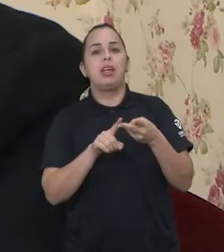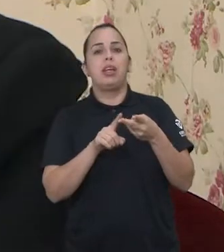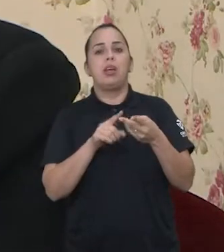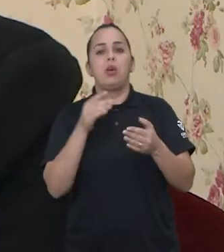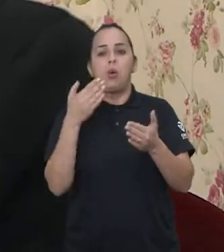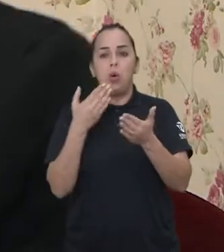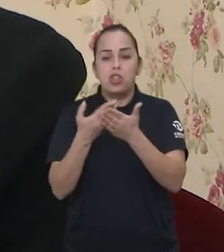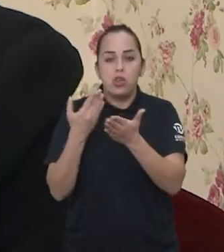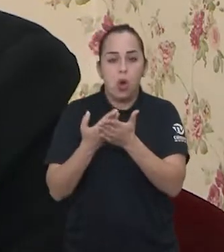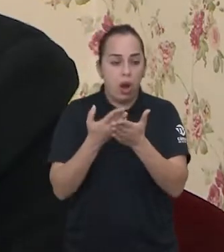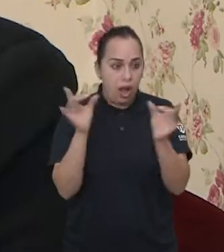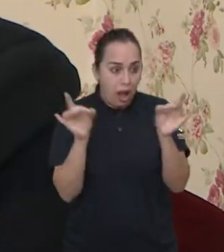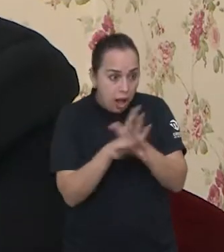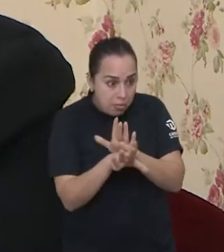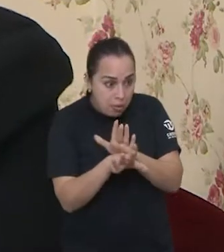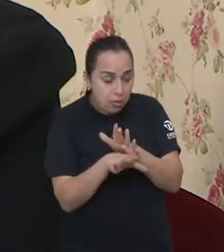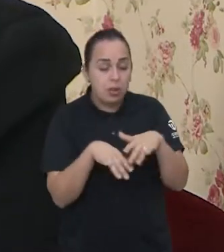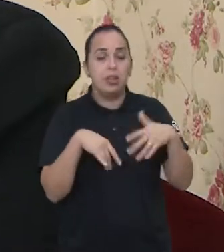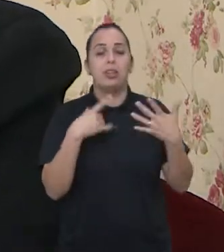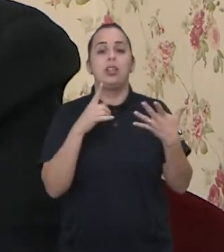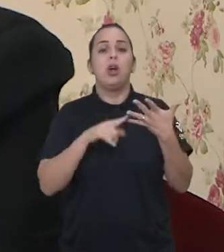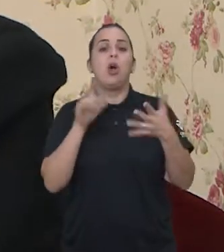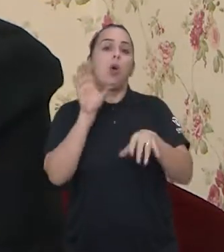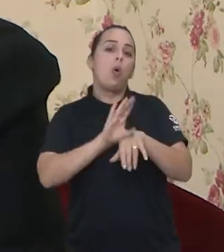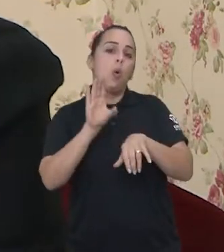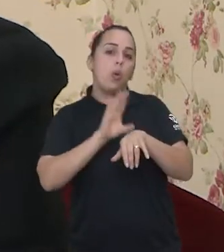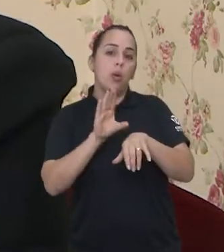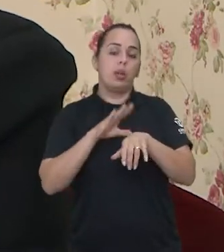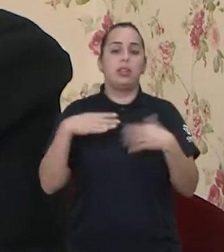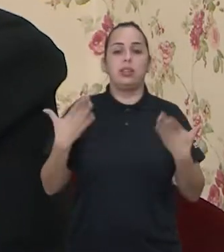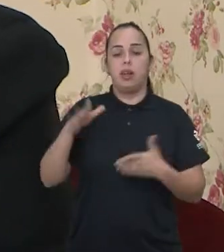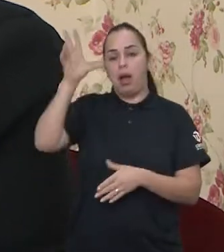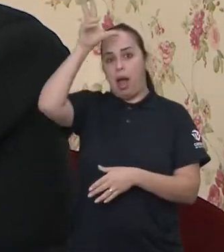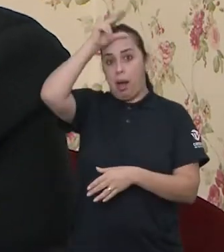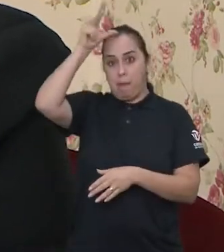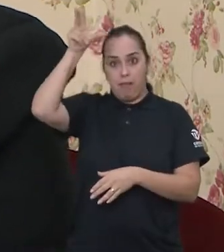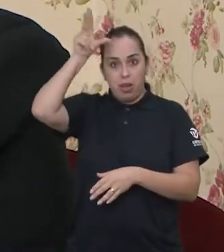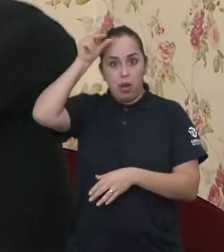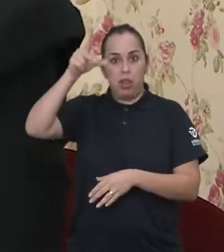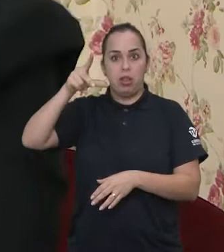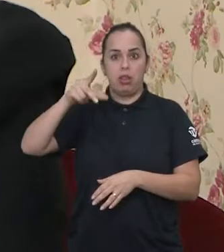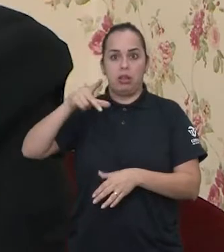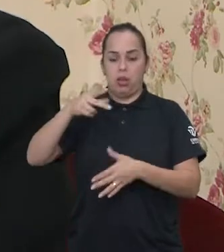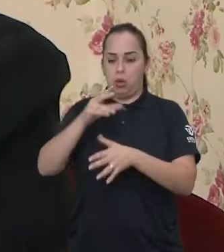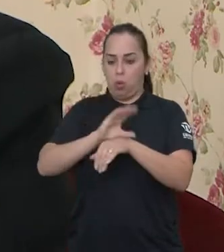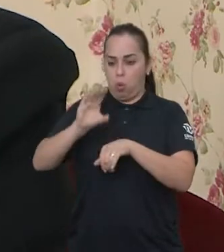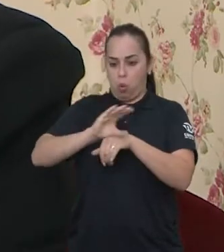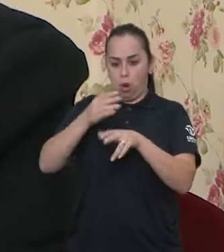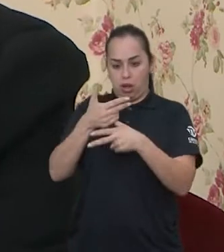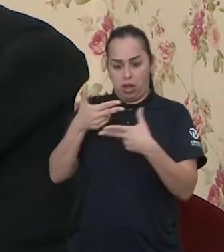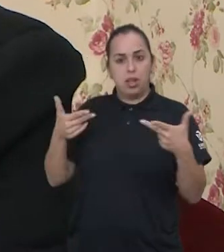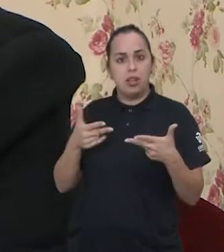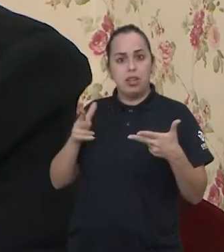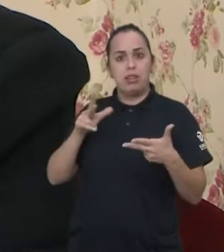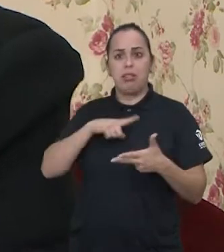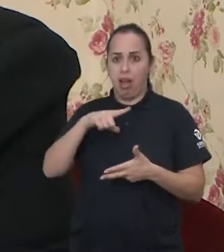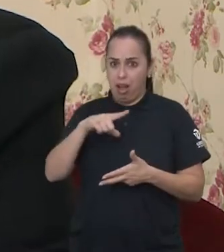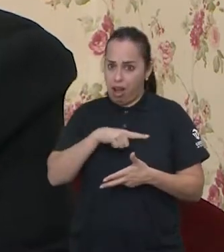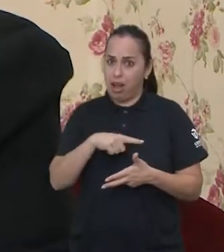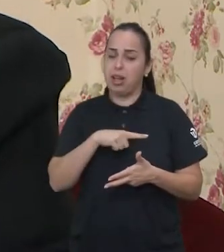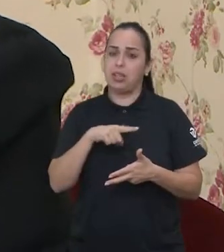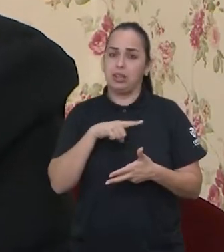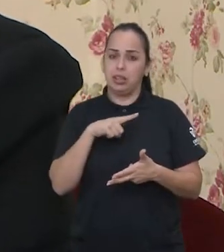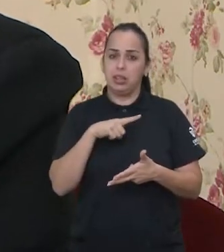Se ela acabou o supletivo curso de a prefeitura normalmente tem vários cursos